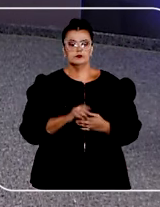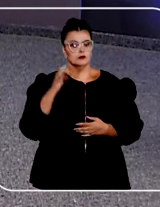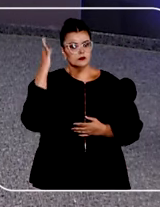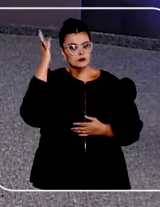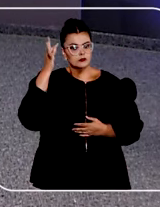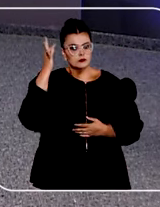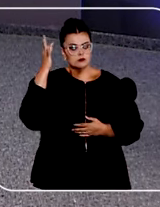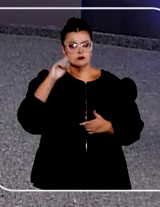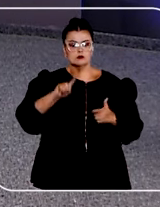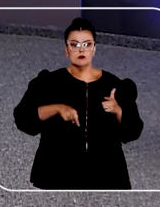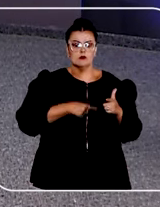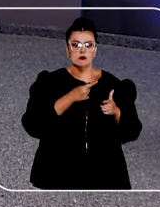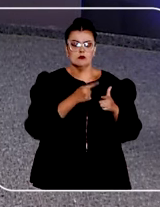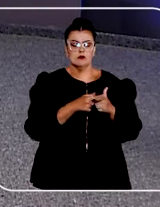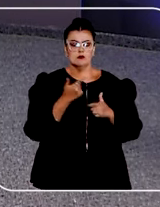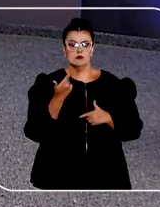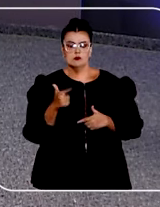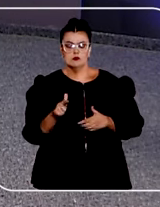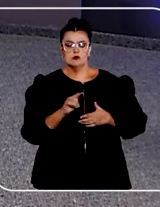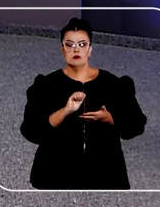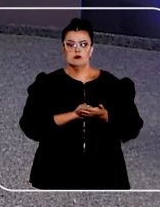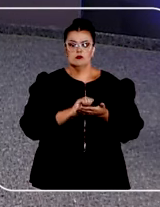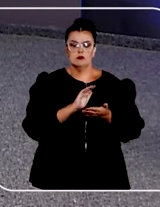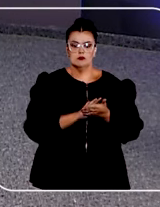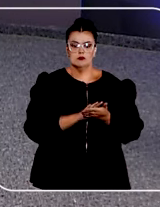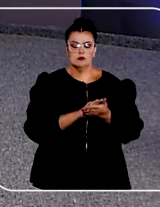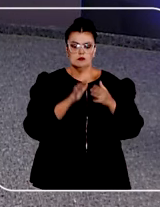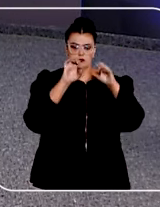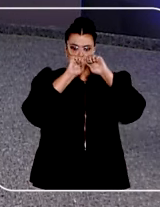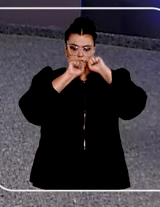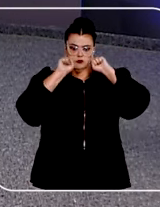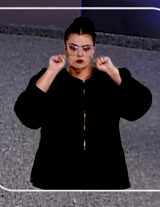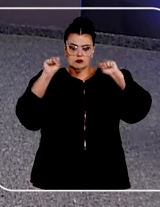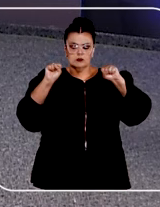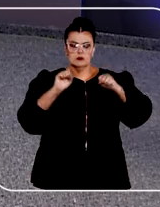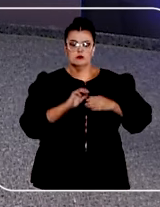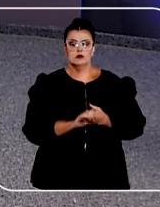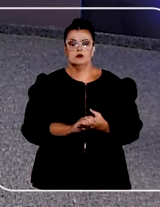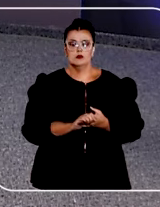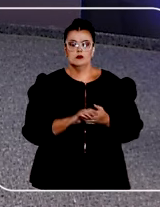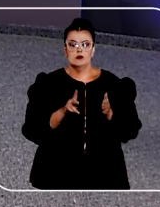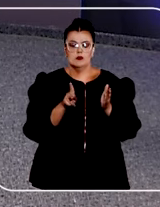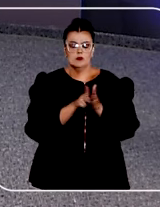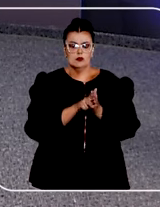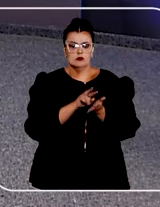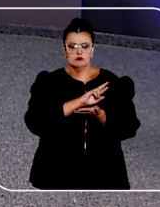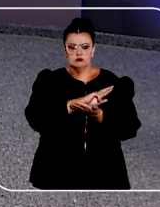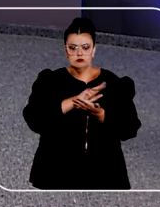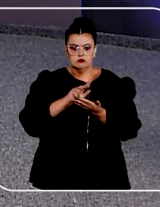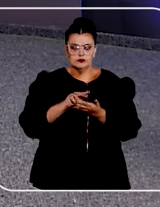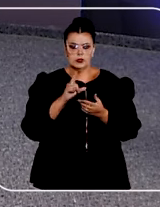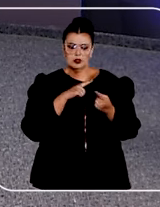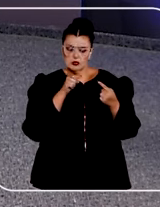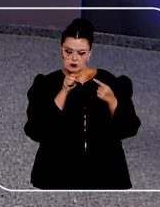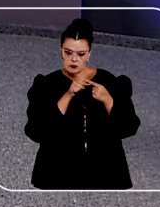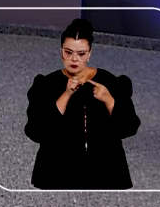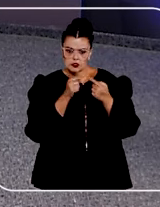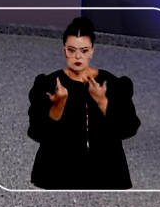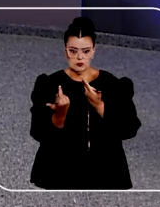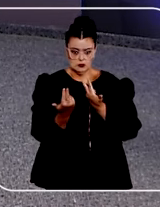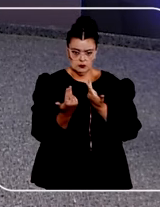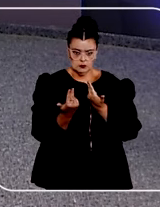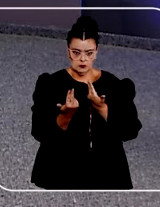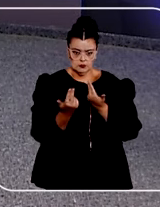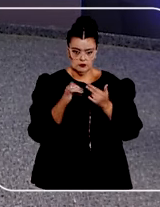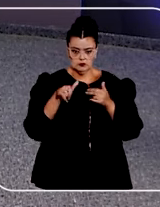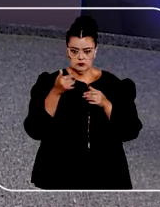uma tese de caráter repetitivo para ser aplicada por juízes e tribunais nos casos que tratarem da mesma